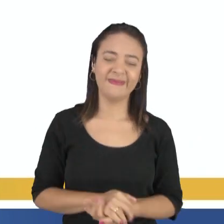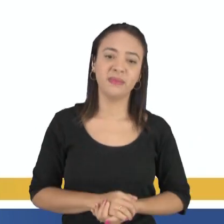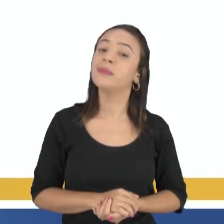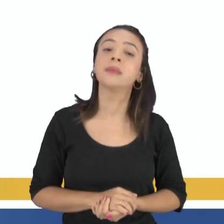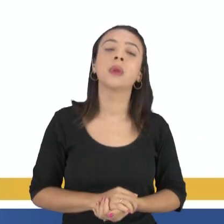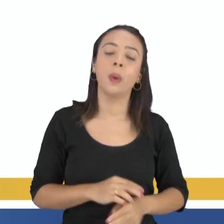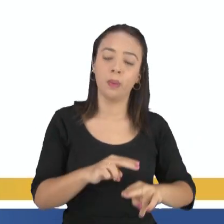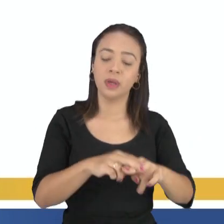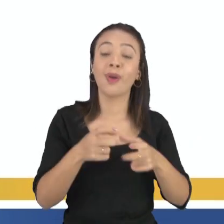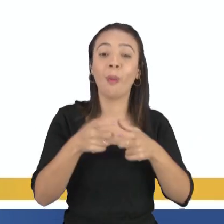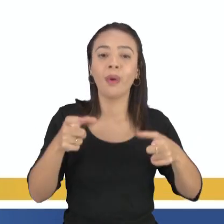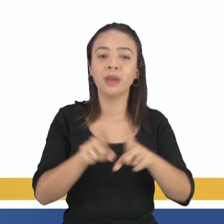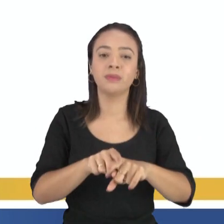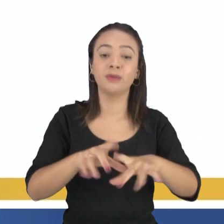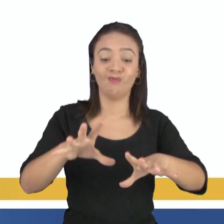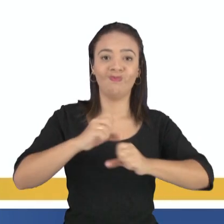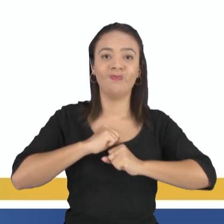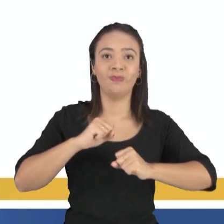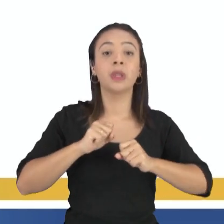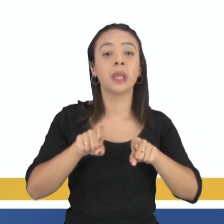risco de contágio. Tudo bem?